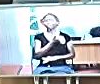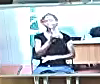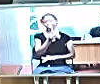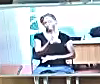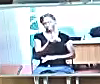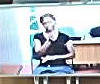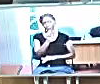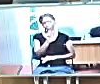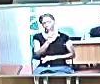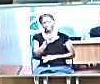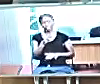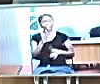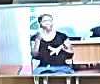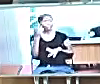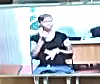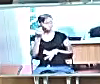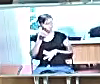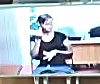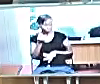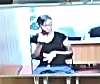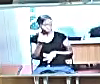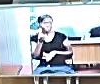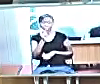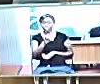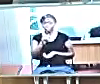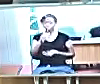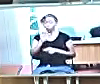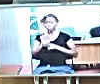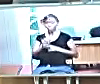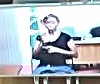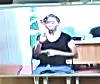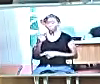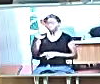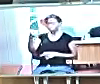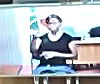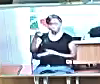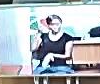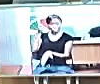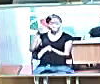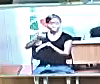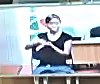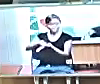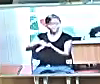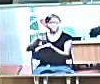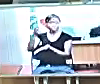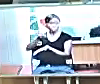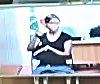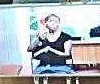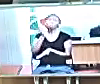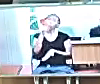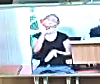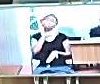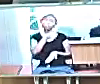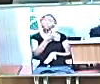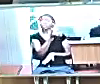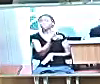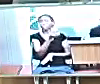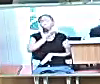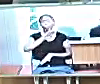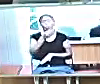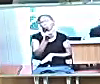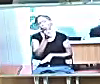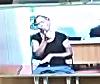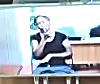previdência então estado na verdade se não tivesse o déficit da do regime de previdência poderia ter 6 bilhões aí ou quase 7 bilhões